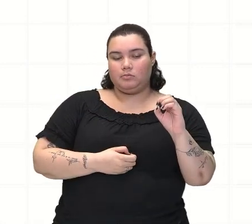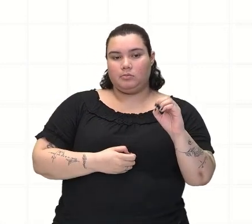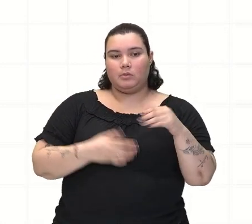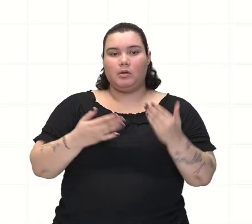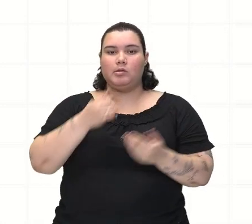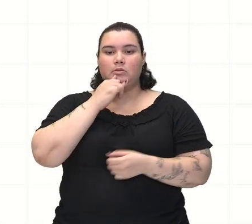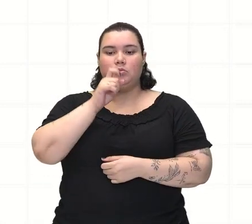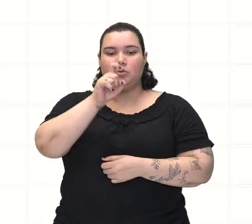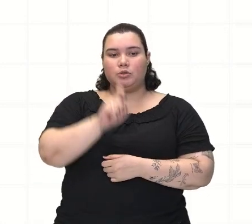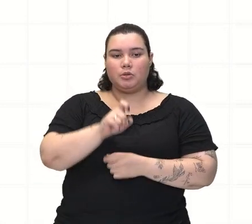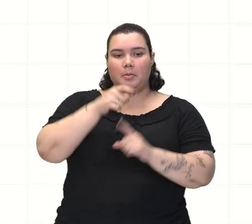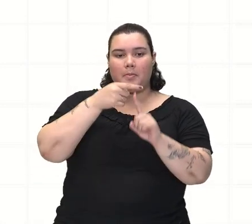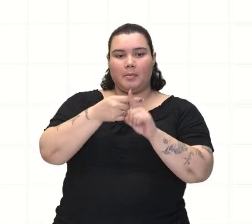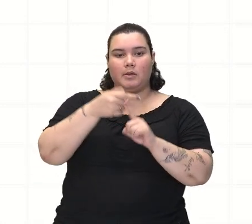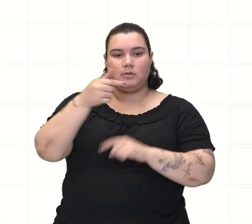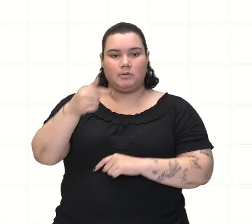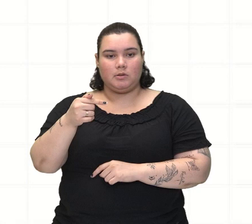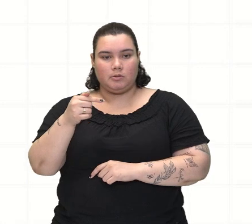mais 7